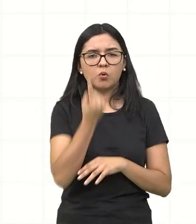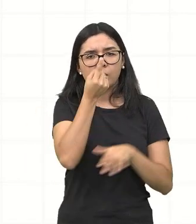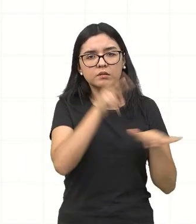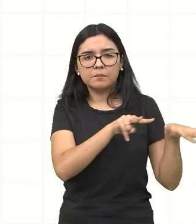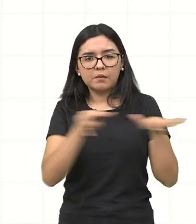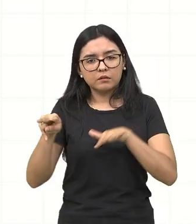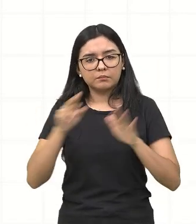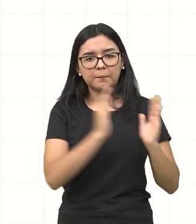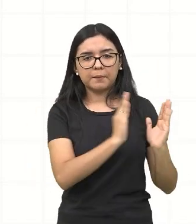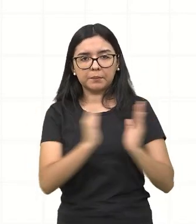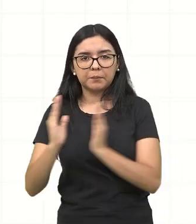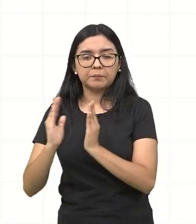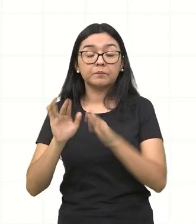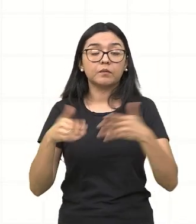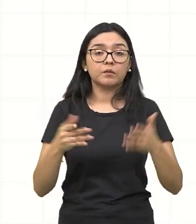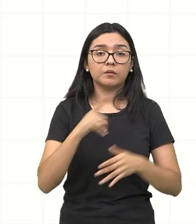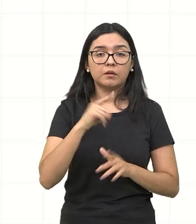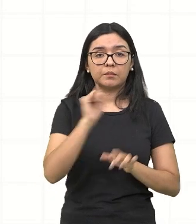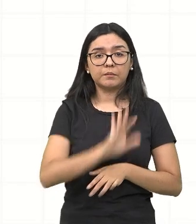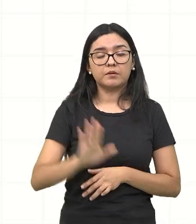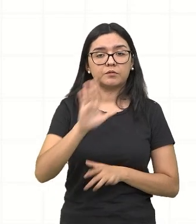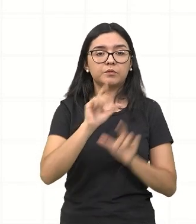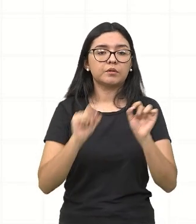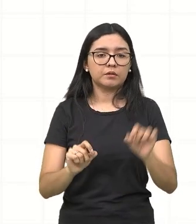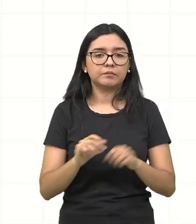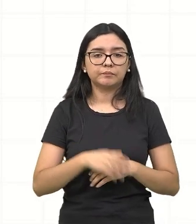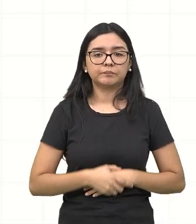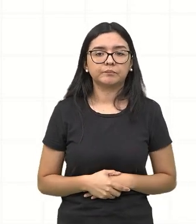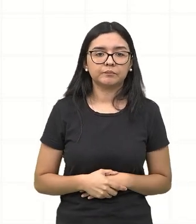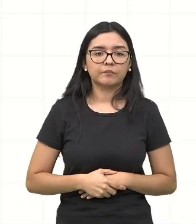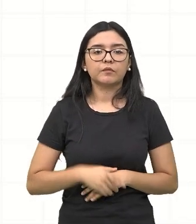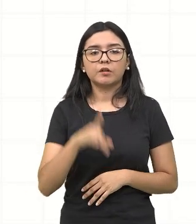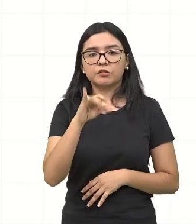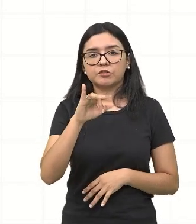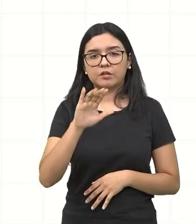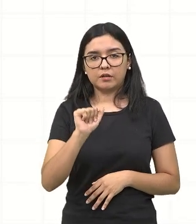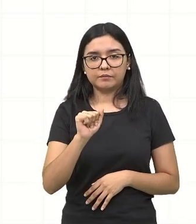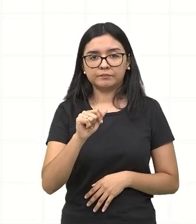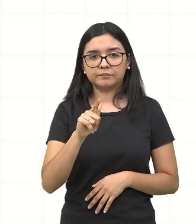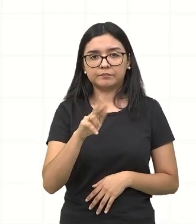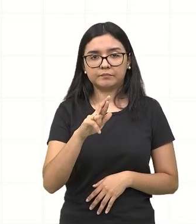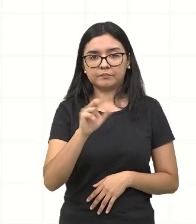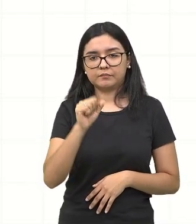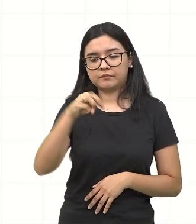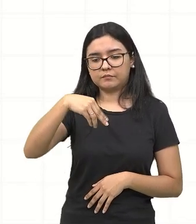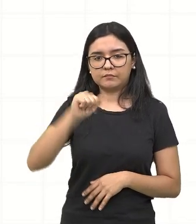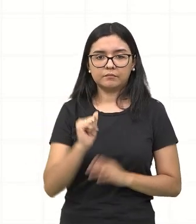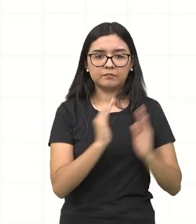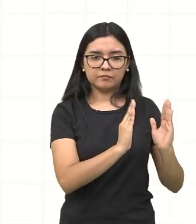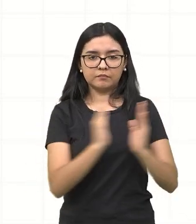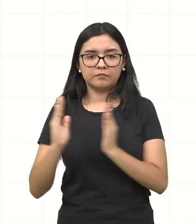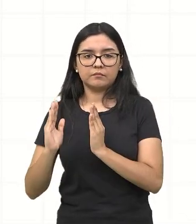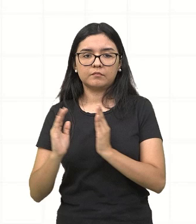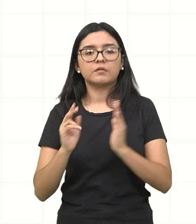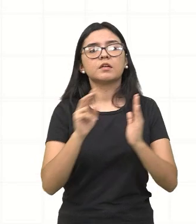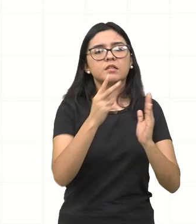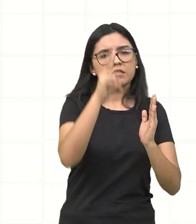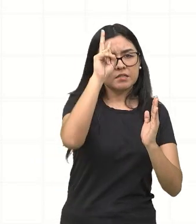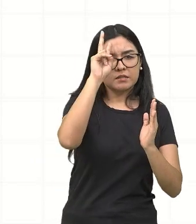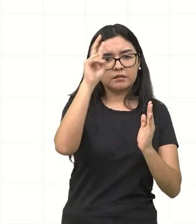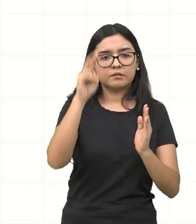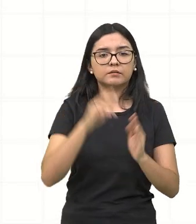semana. Bom, temos aqui, ó, o diagrama, certo? E nele está registrada